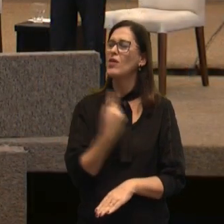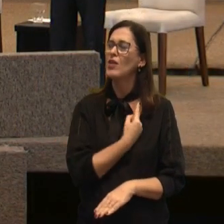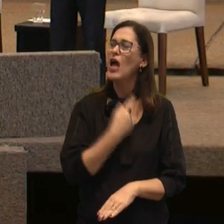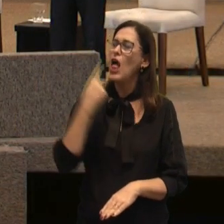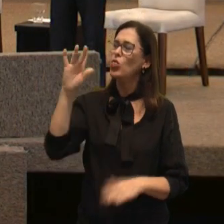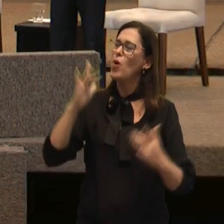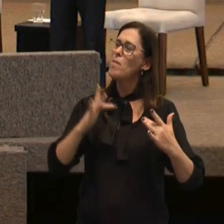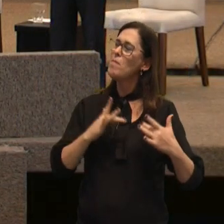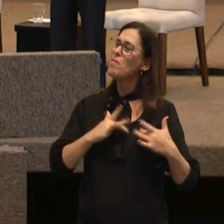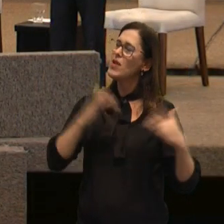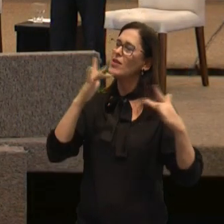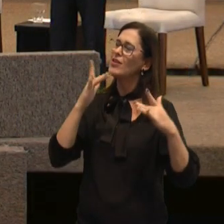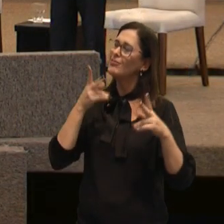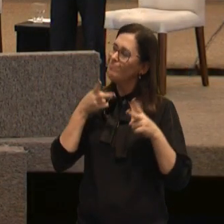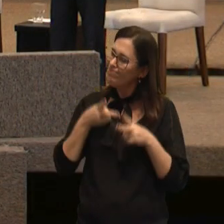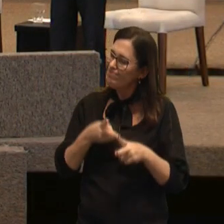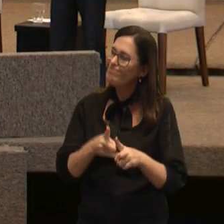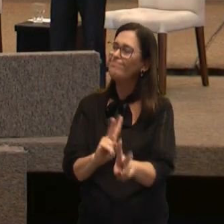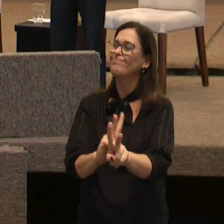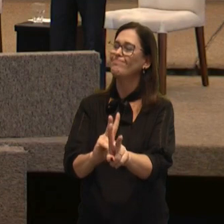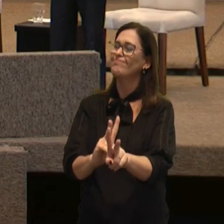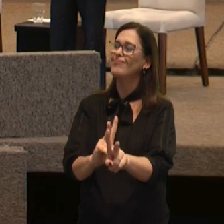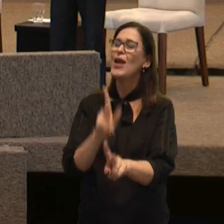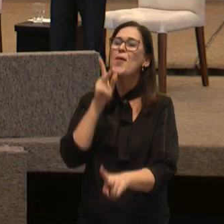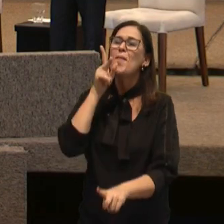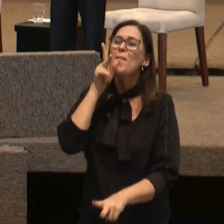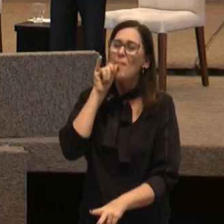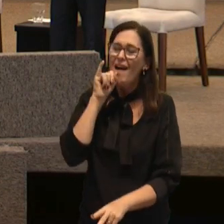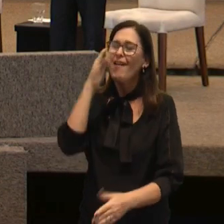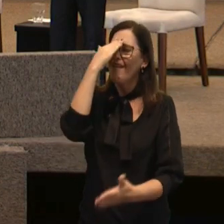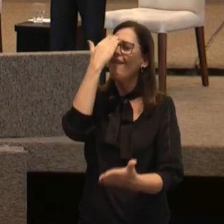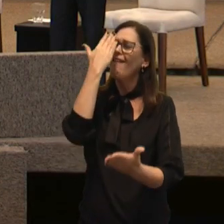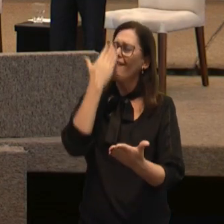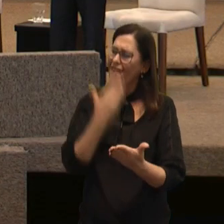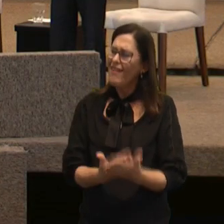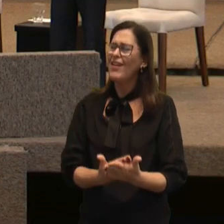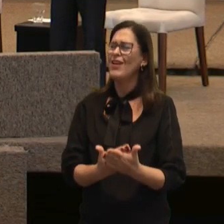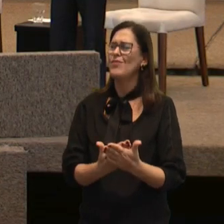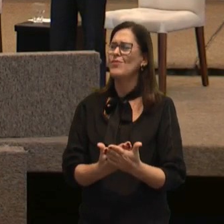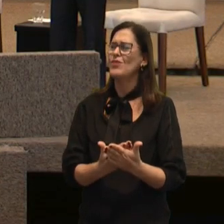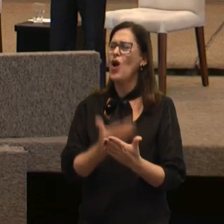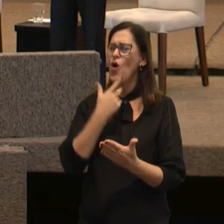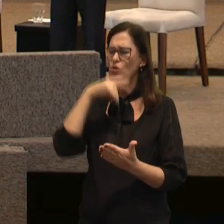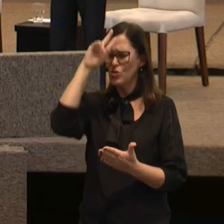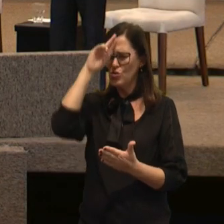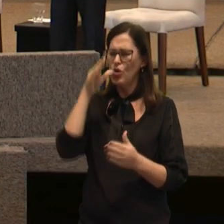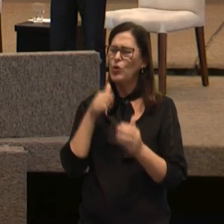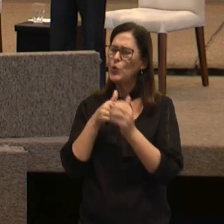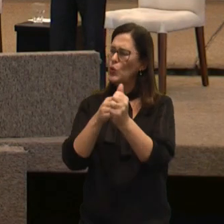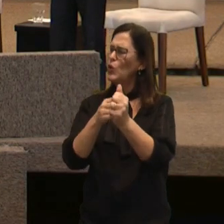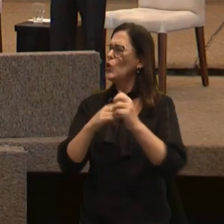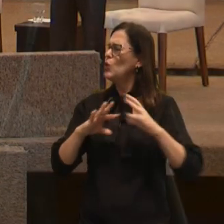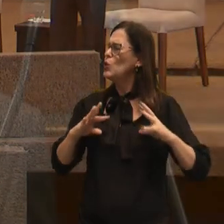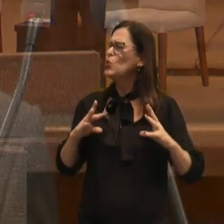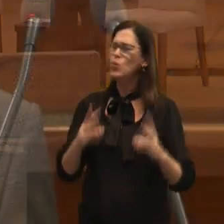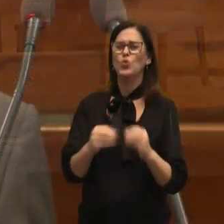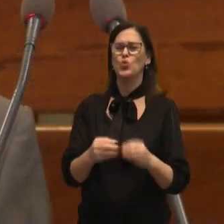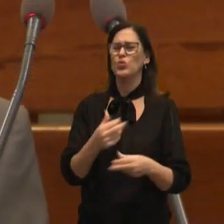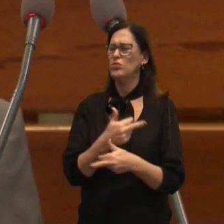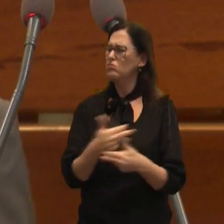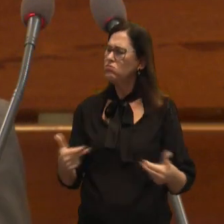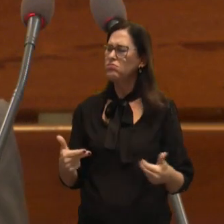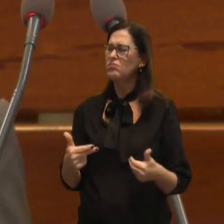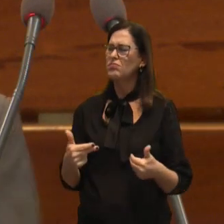Tua misericórdia dura para sempre. Pai, nós cremos, Senhor, nós cremos que o Senhor está dirigindo todas as coisas,